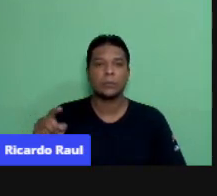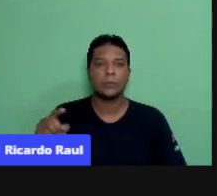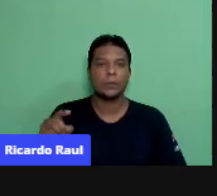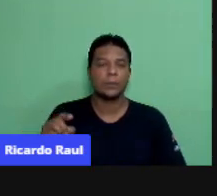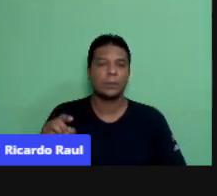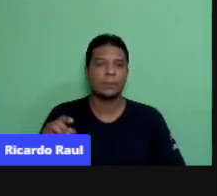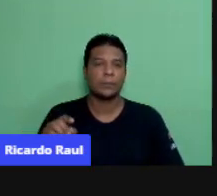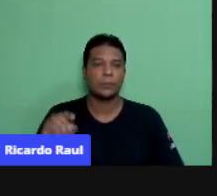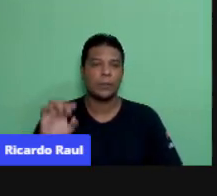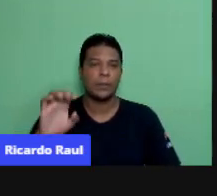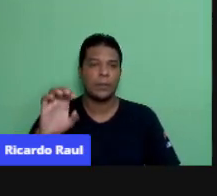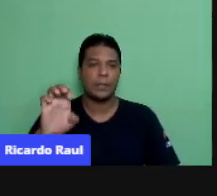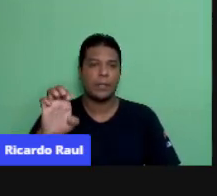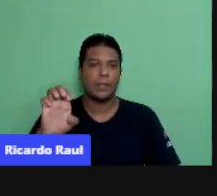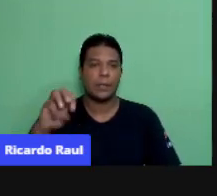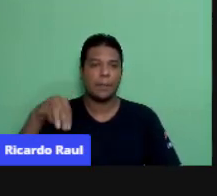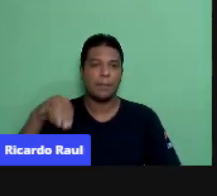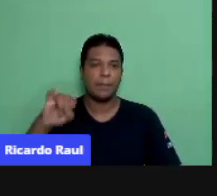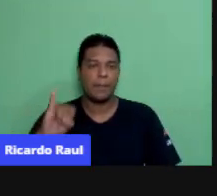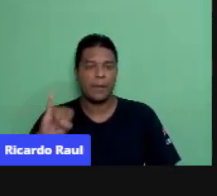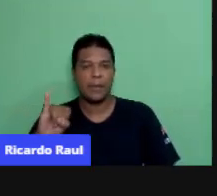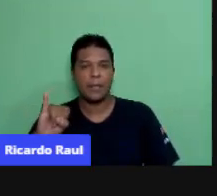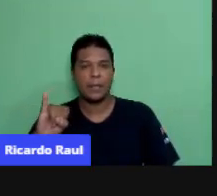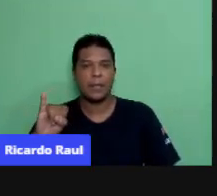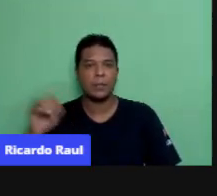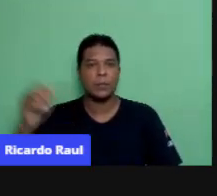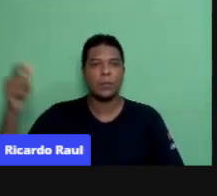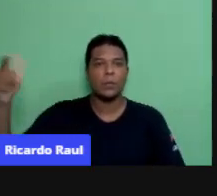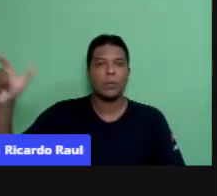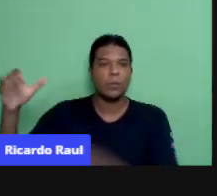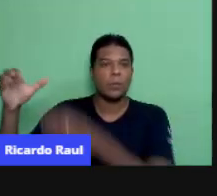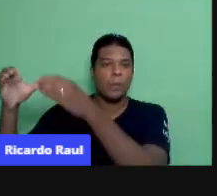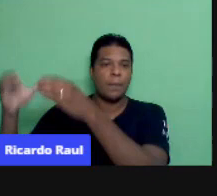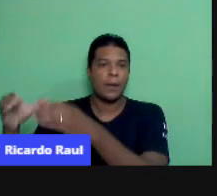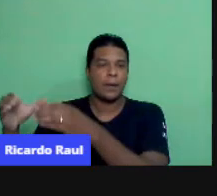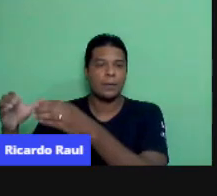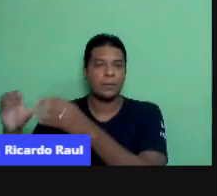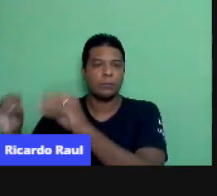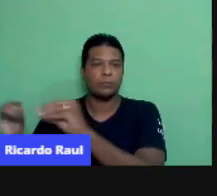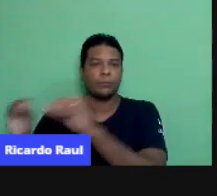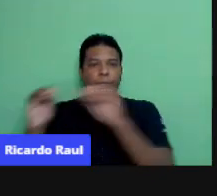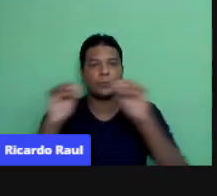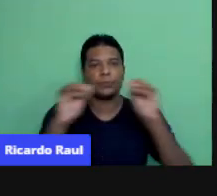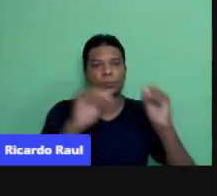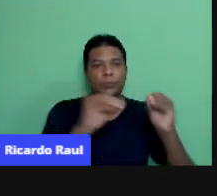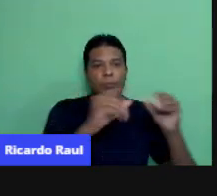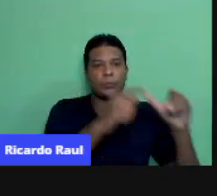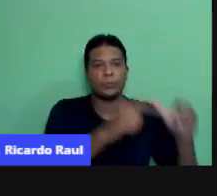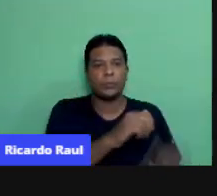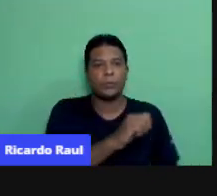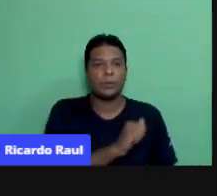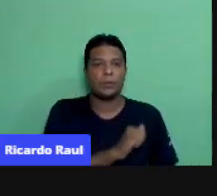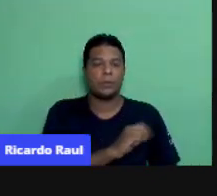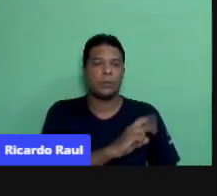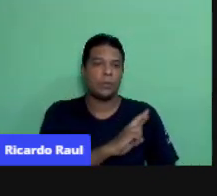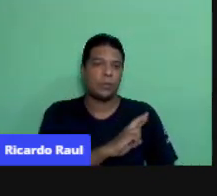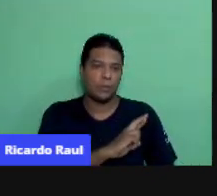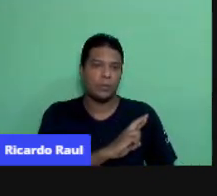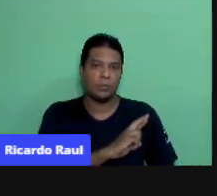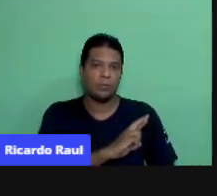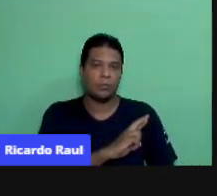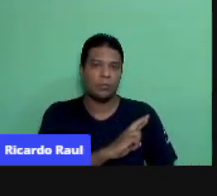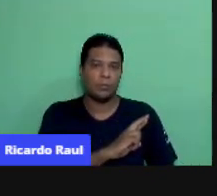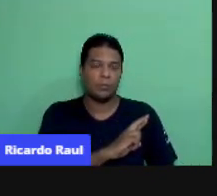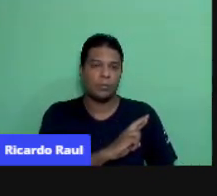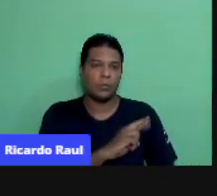nas Moreninhas, ou no Canguru, e vai para uma EMEI, lá no Aero Rancho, ou no